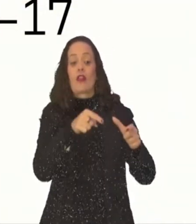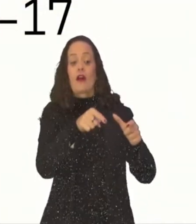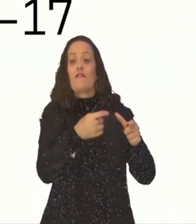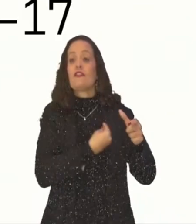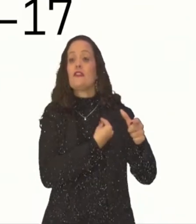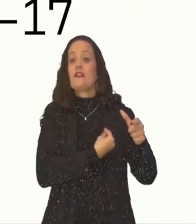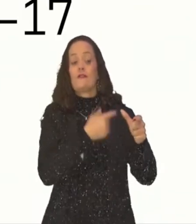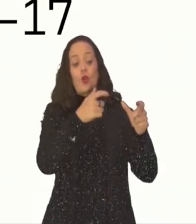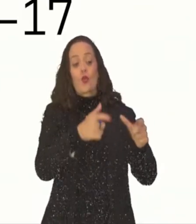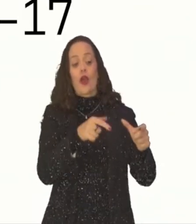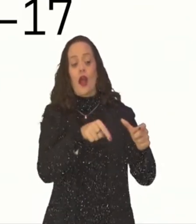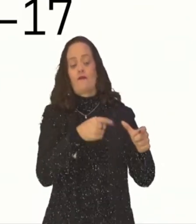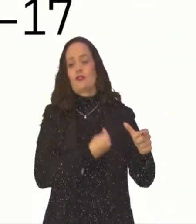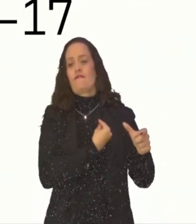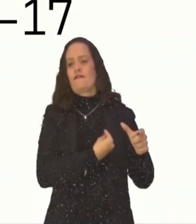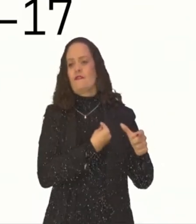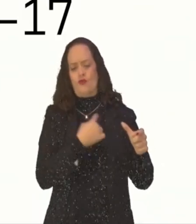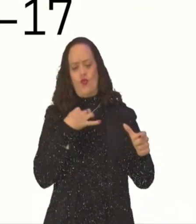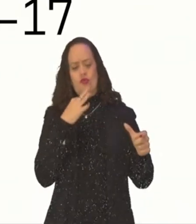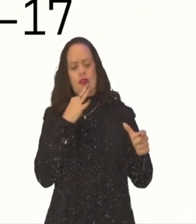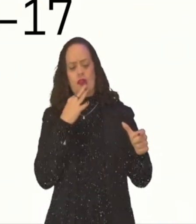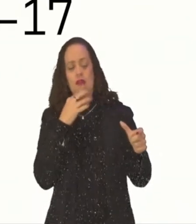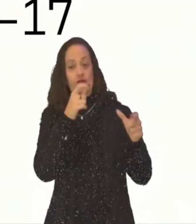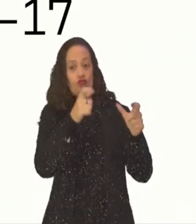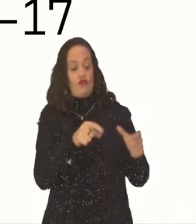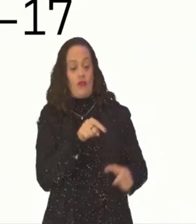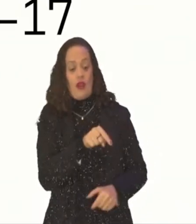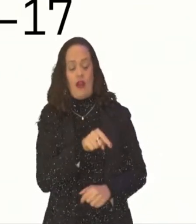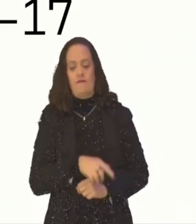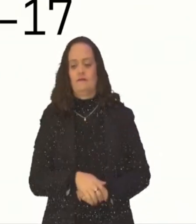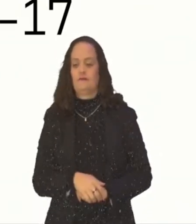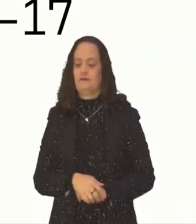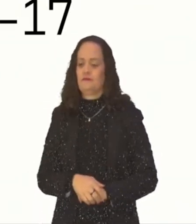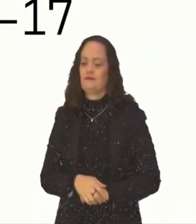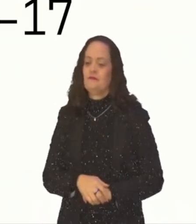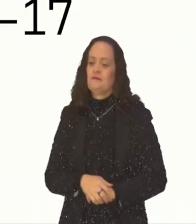texto bíblico da palavra do Senhor.